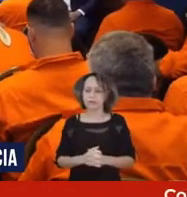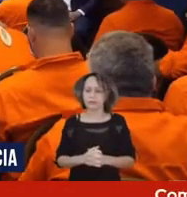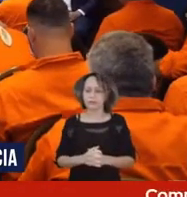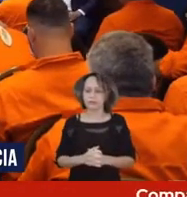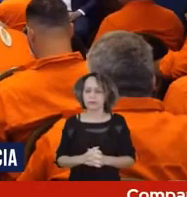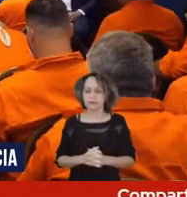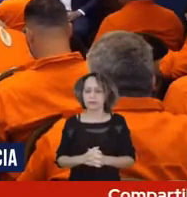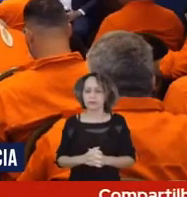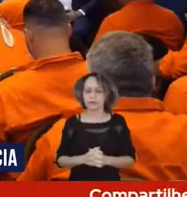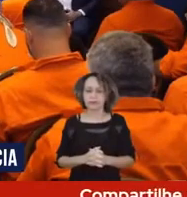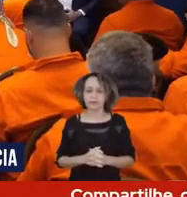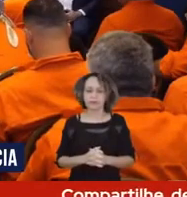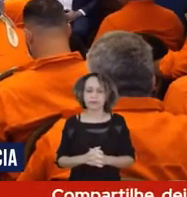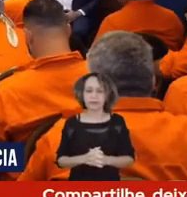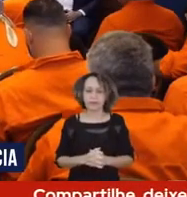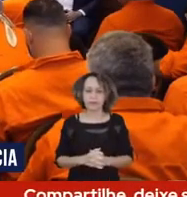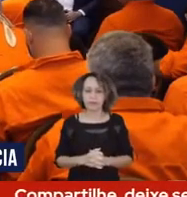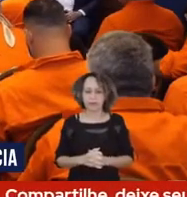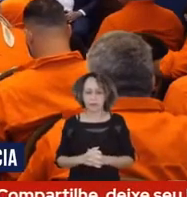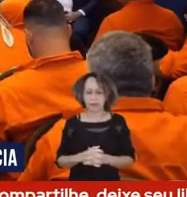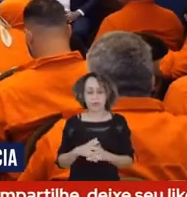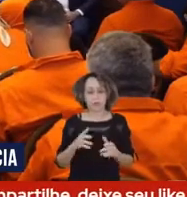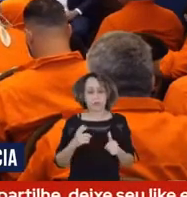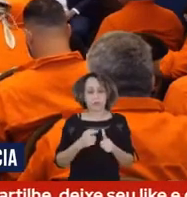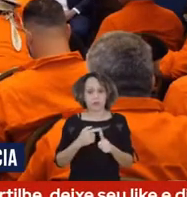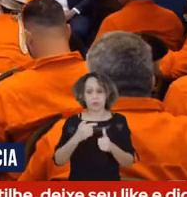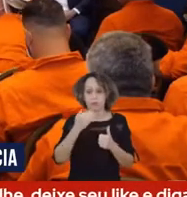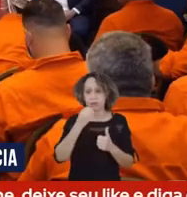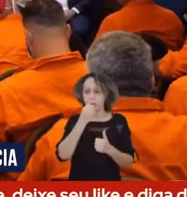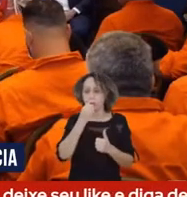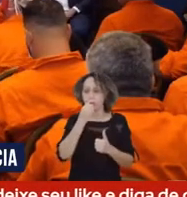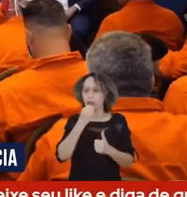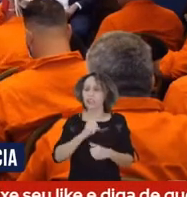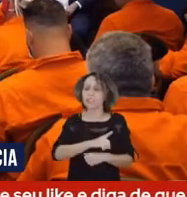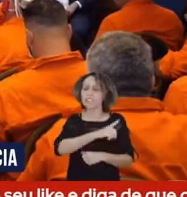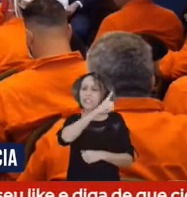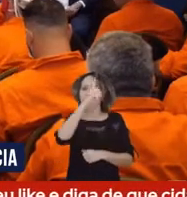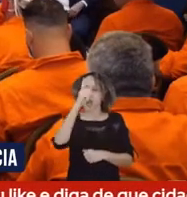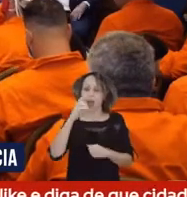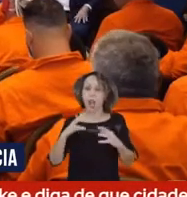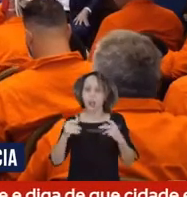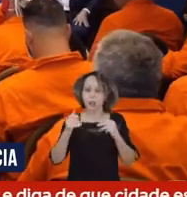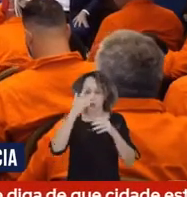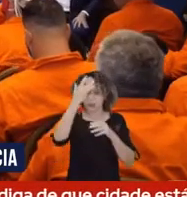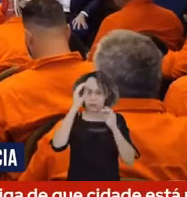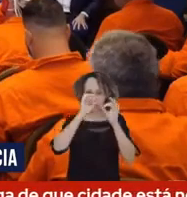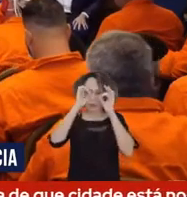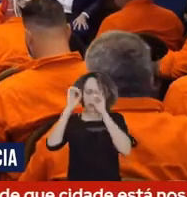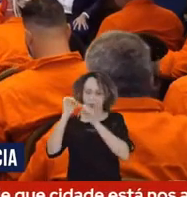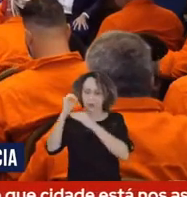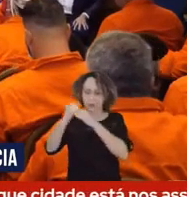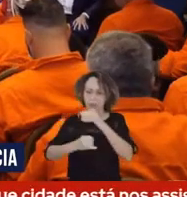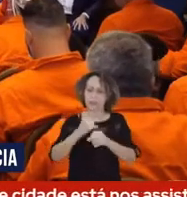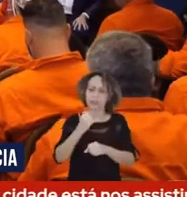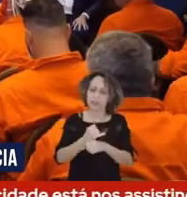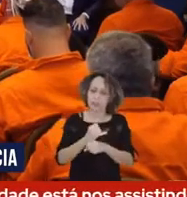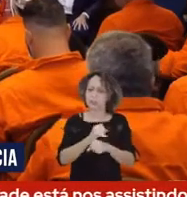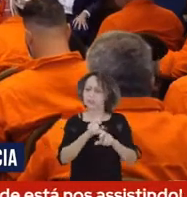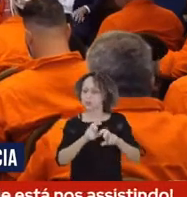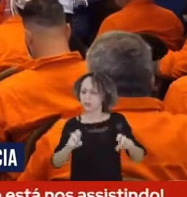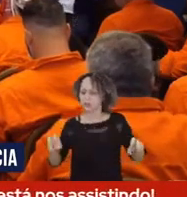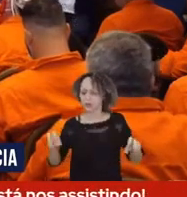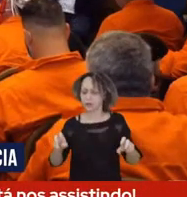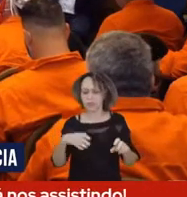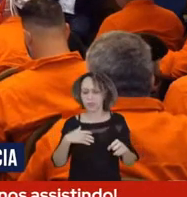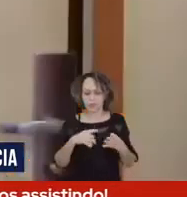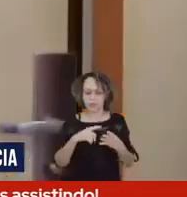Em primeiro lugar, bom dia a todos e todas, à mesa, que está nos assistindo, quem está também na internet. David, quando tiver 4 minutos, você me avisa para eu seguir mais